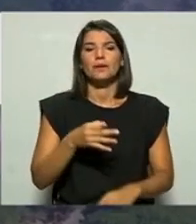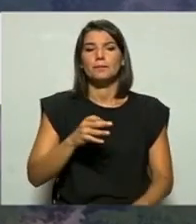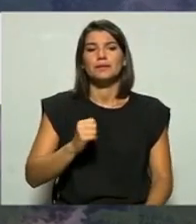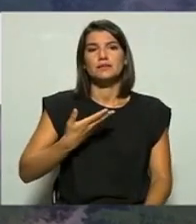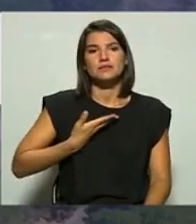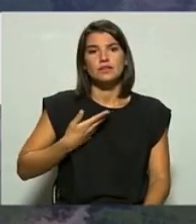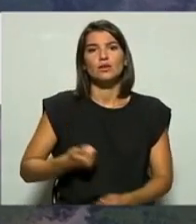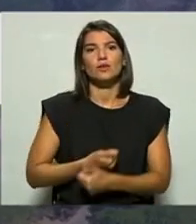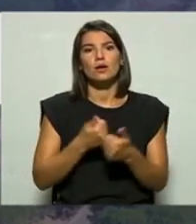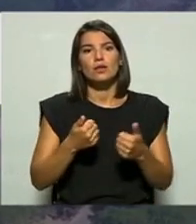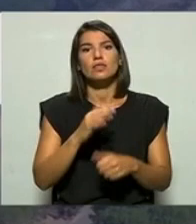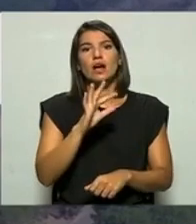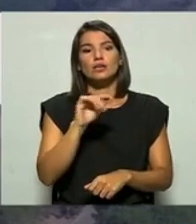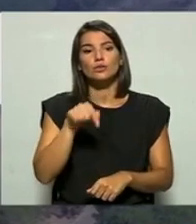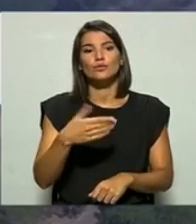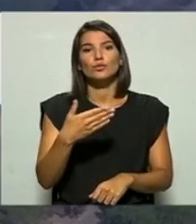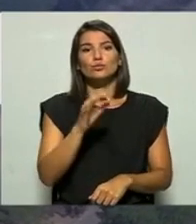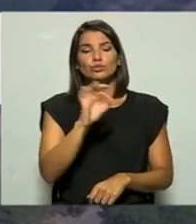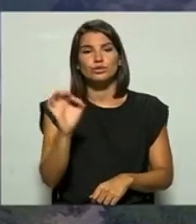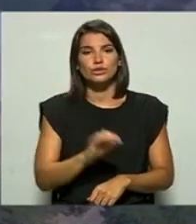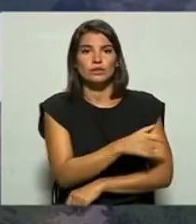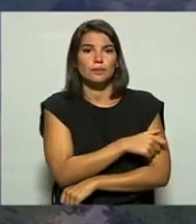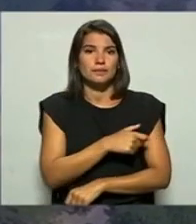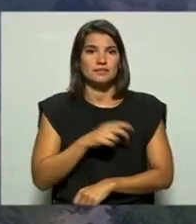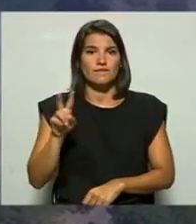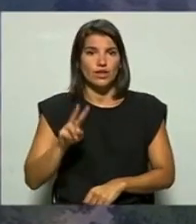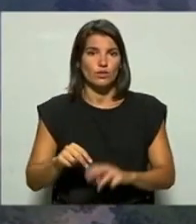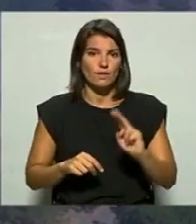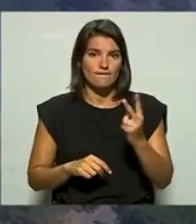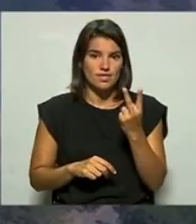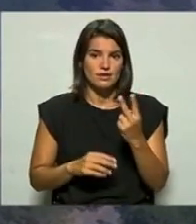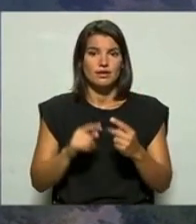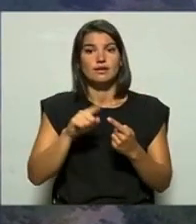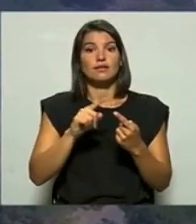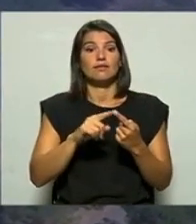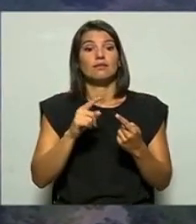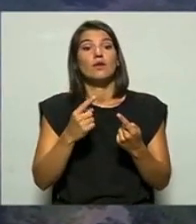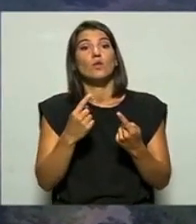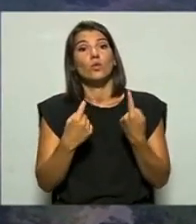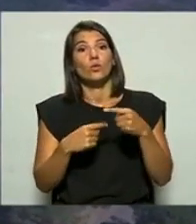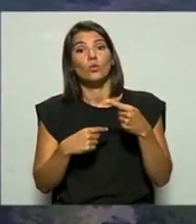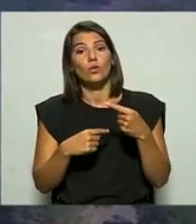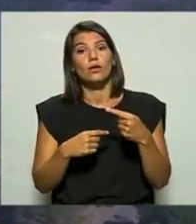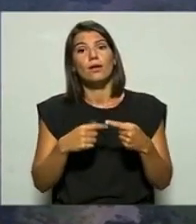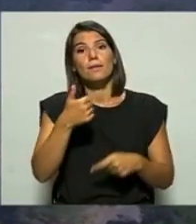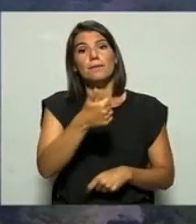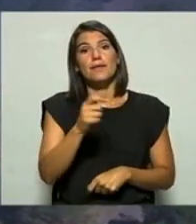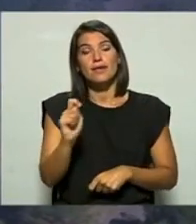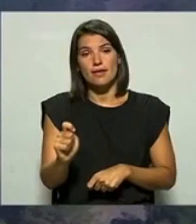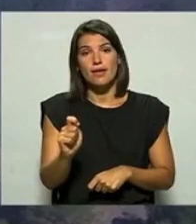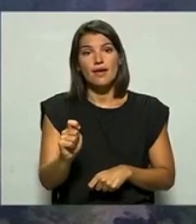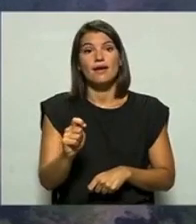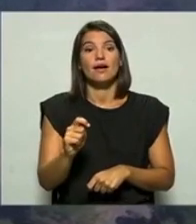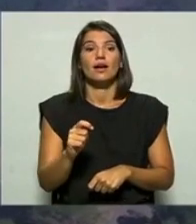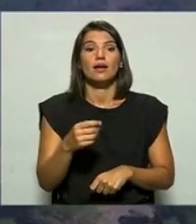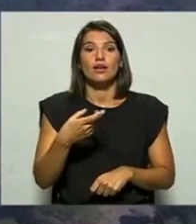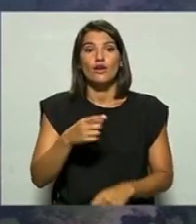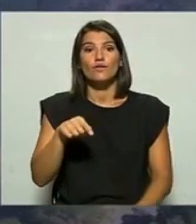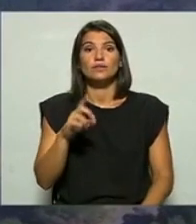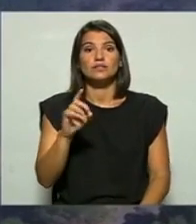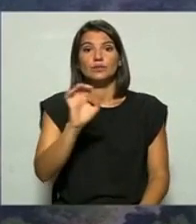conseguiu 14,1 por cento e dois vereadores com uma vereadora ficou bloco de esquerda que recolheu